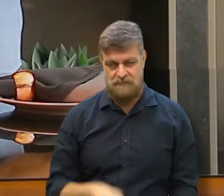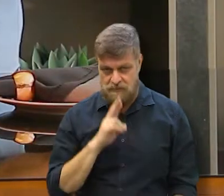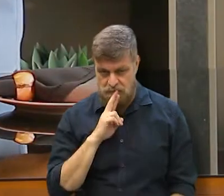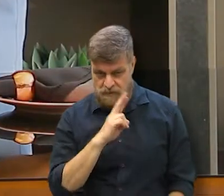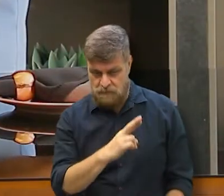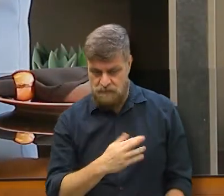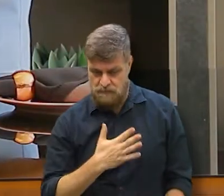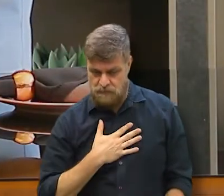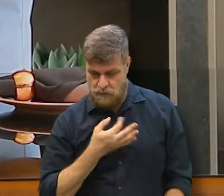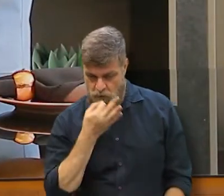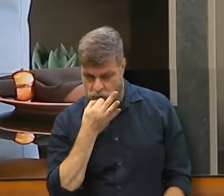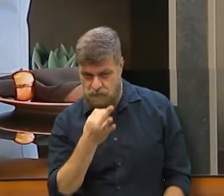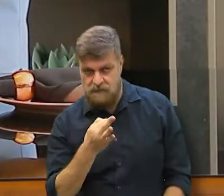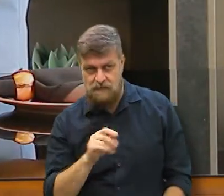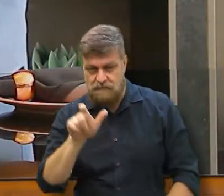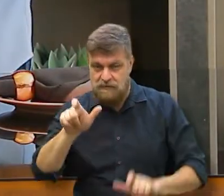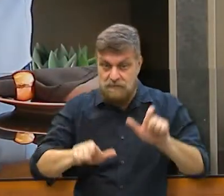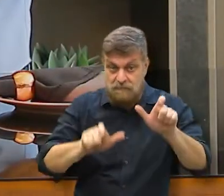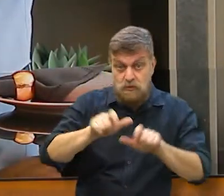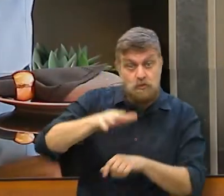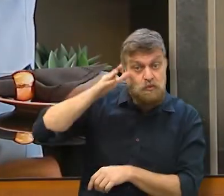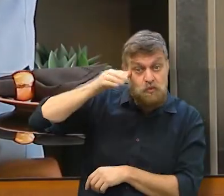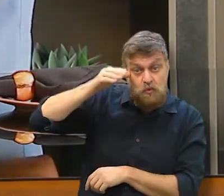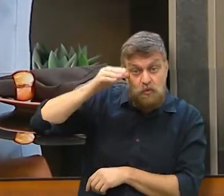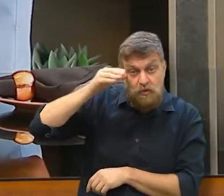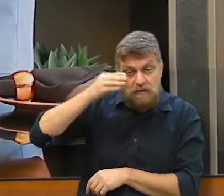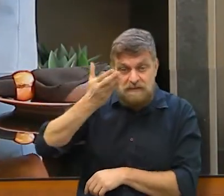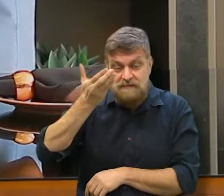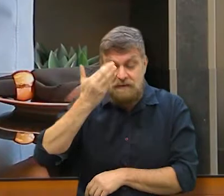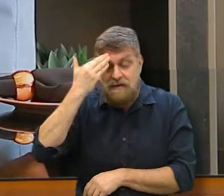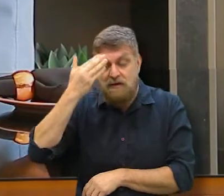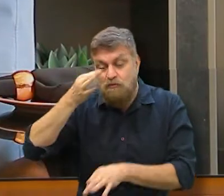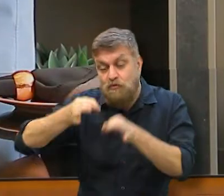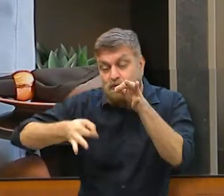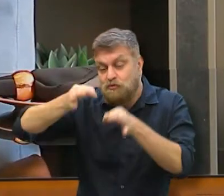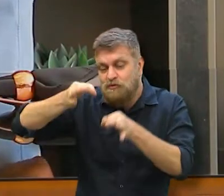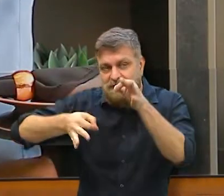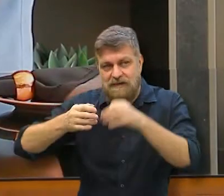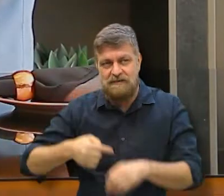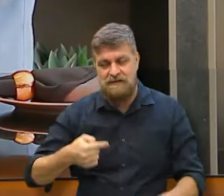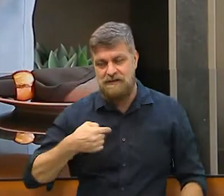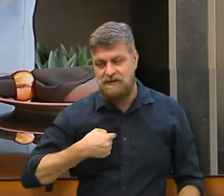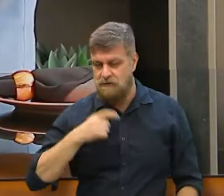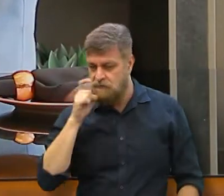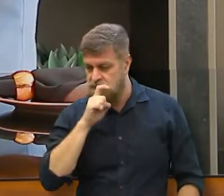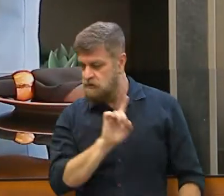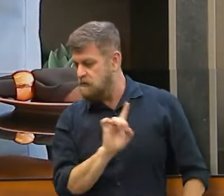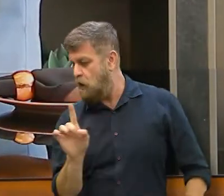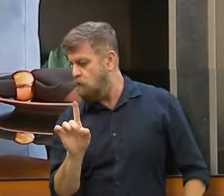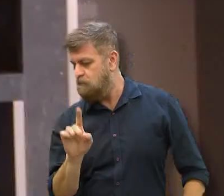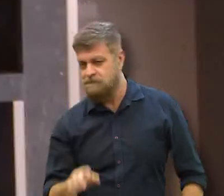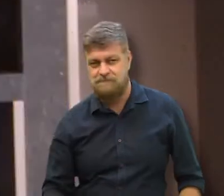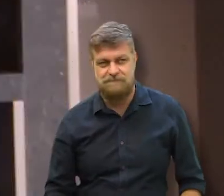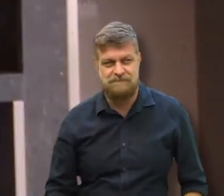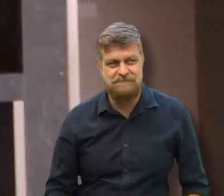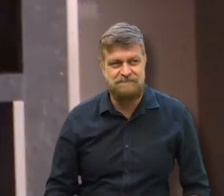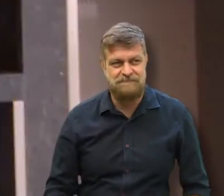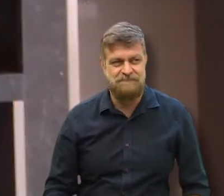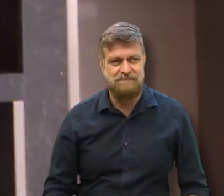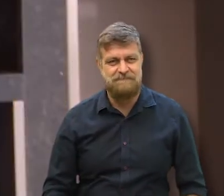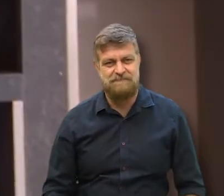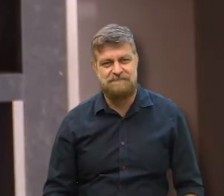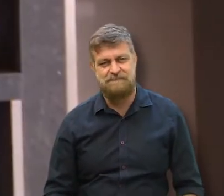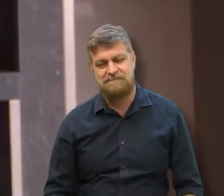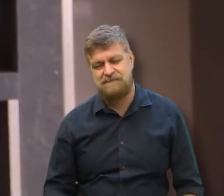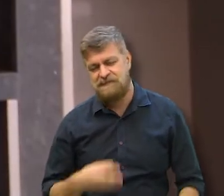Posso falar então, Vera? Pode. O pessoal de casa tá curioso, quer saber o veredito aí. E eu não vou mentir, hein? Tá bom. Ai,